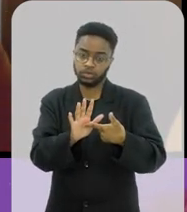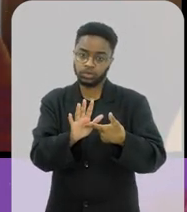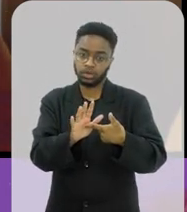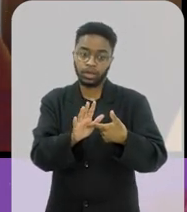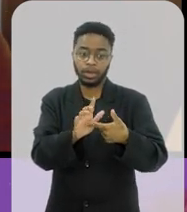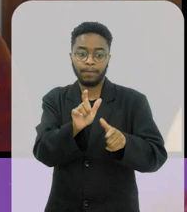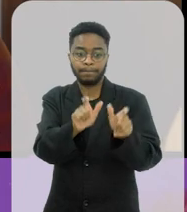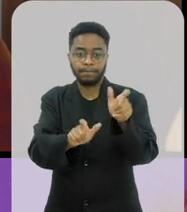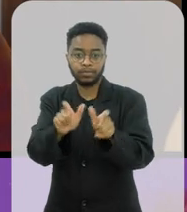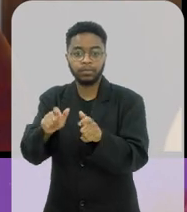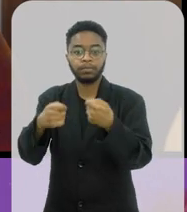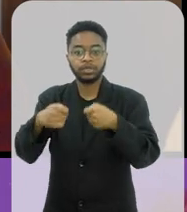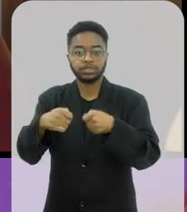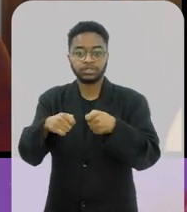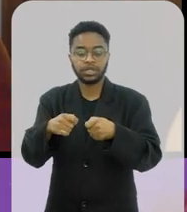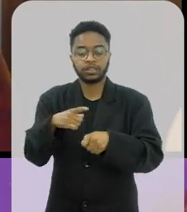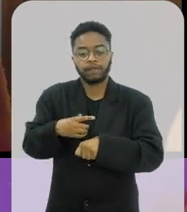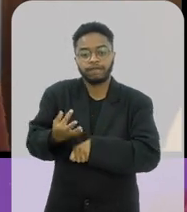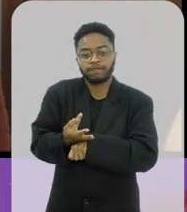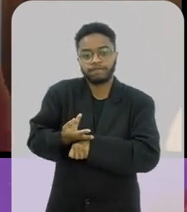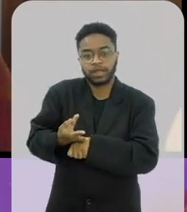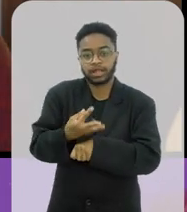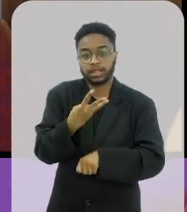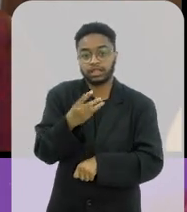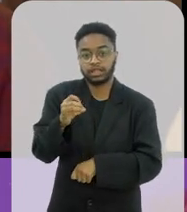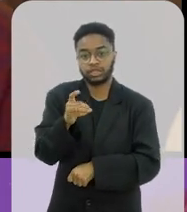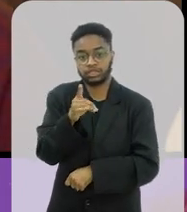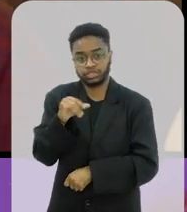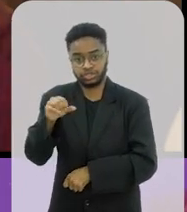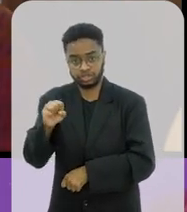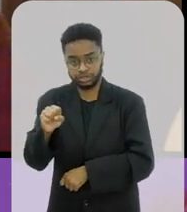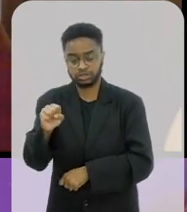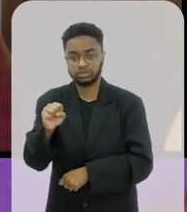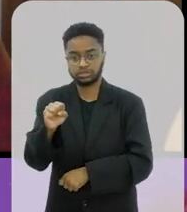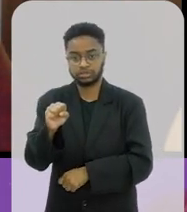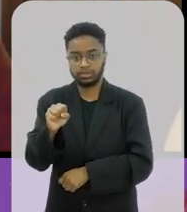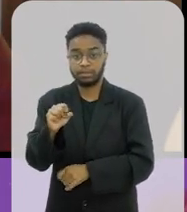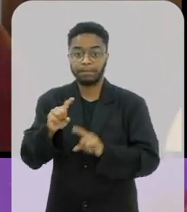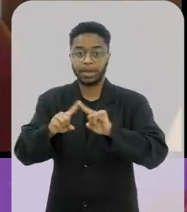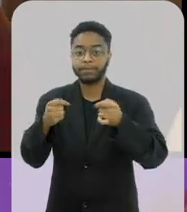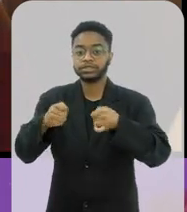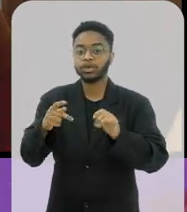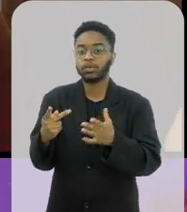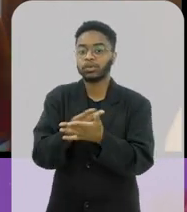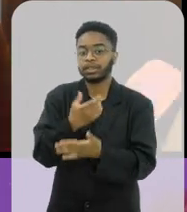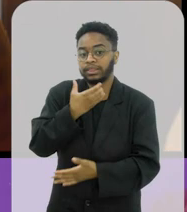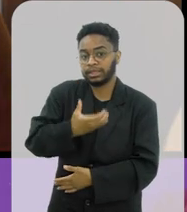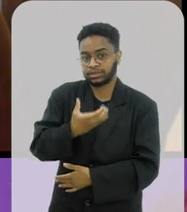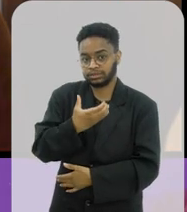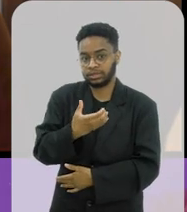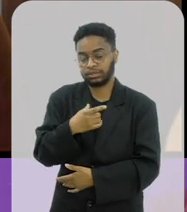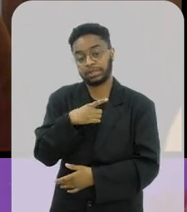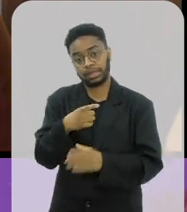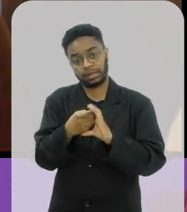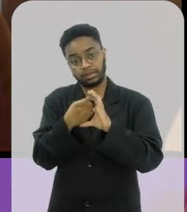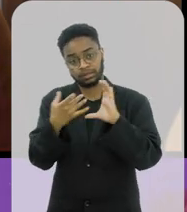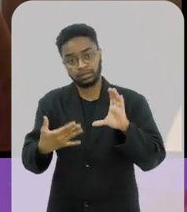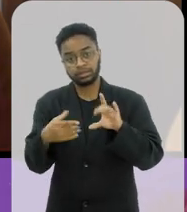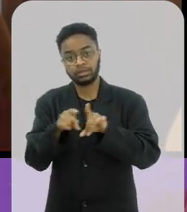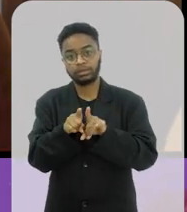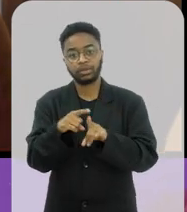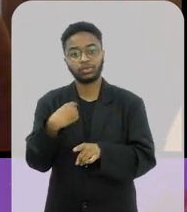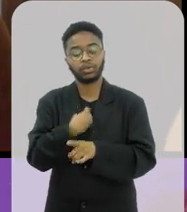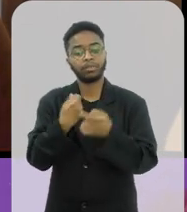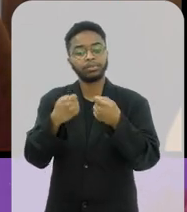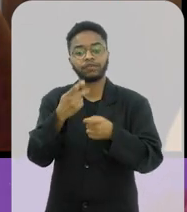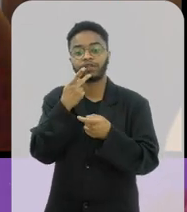que os jogadores precisam, tem que tirar 30 dias corridos e isso tem que ser em dezembro? Mas aí é um aspecto também que a gente